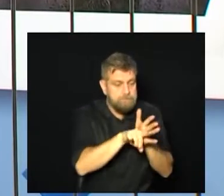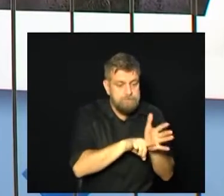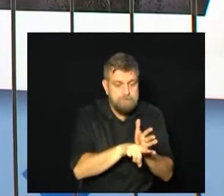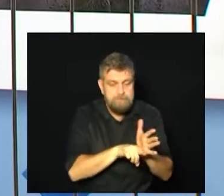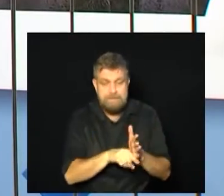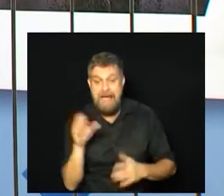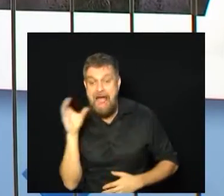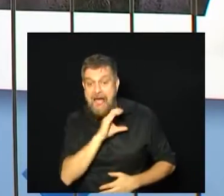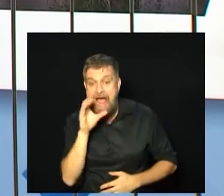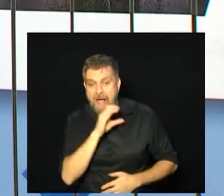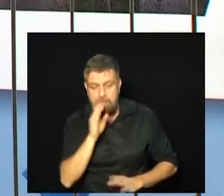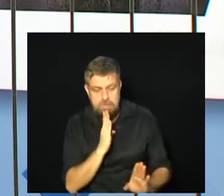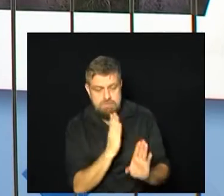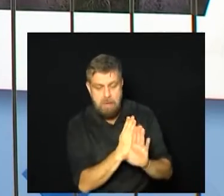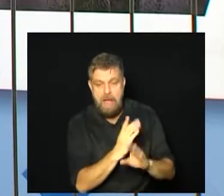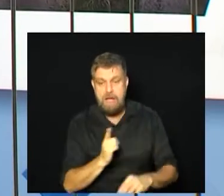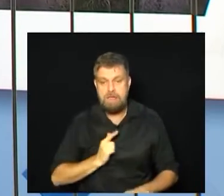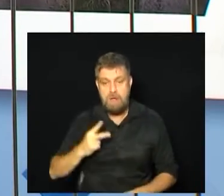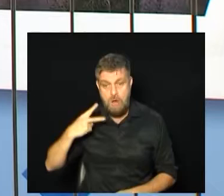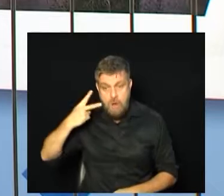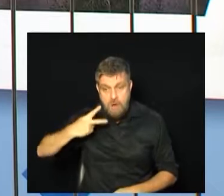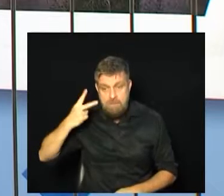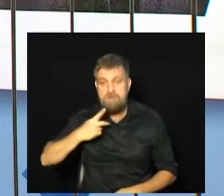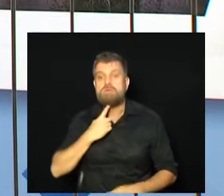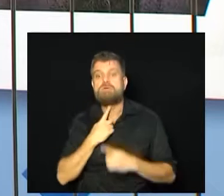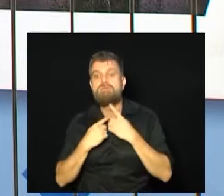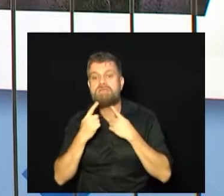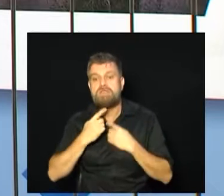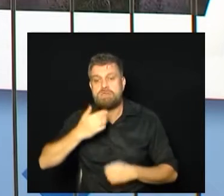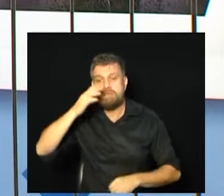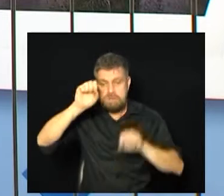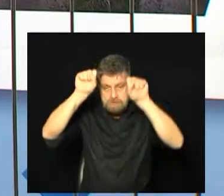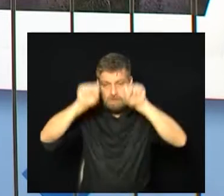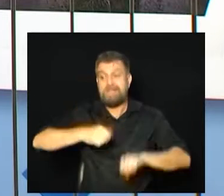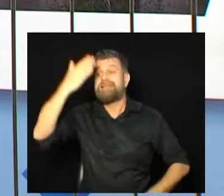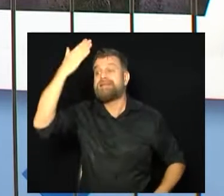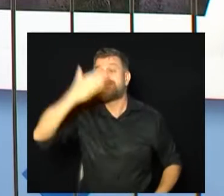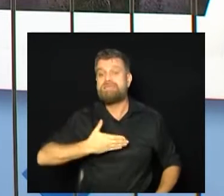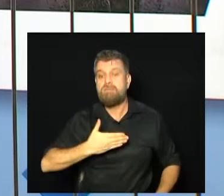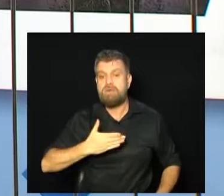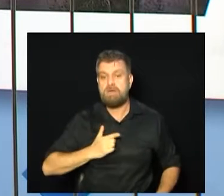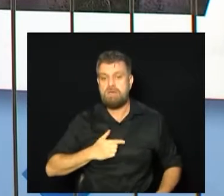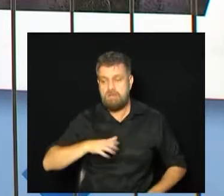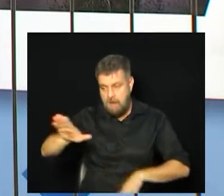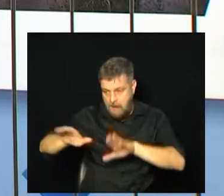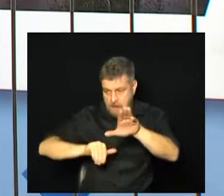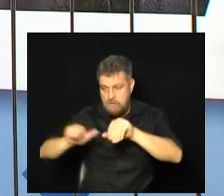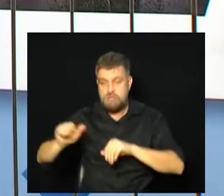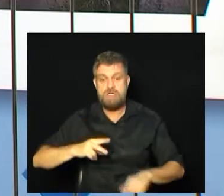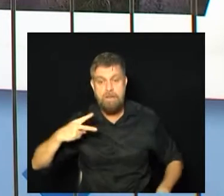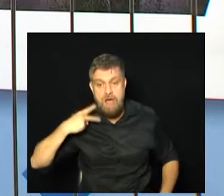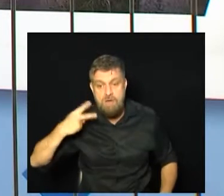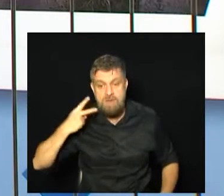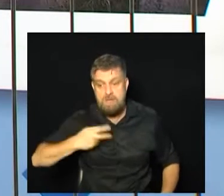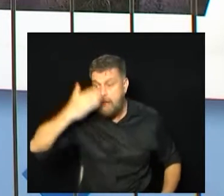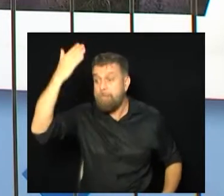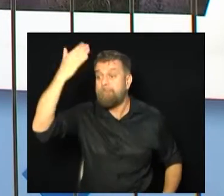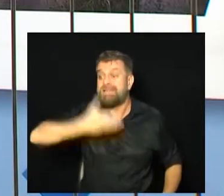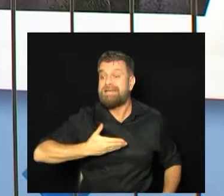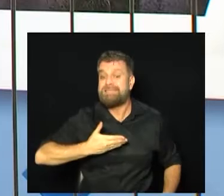rápido possível. Os vereadores se colocaram à disposição de testemunhar também, né? Espero que eles sejam chamados ainda essa semana para